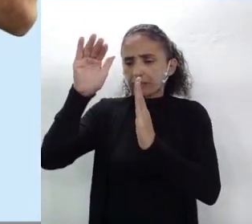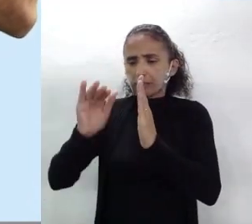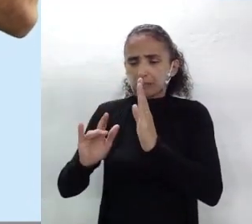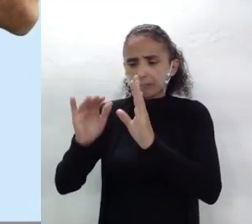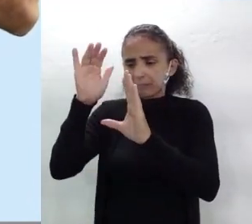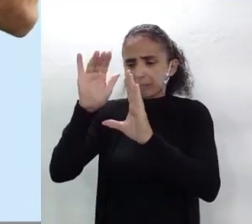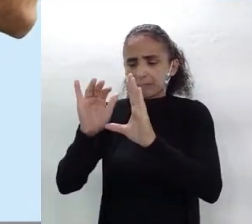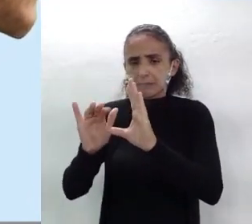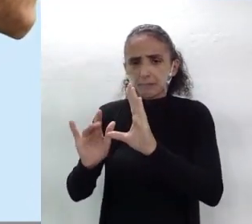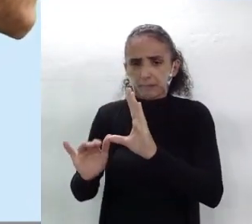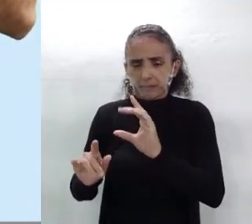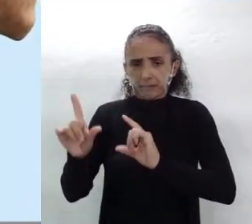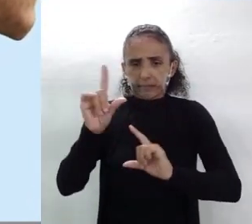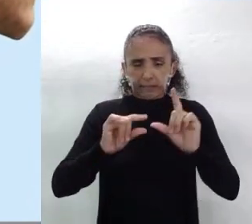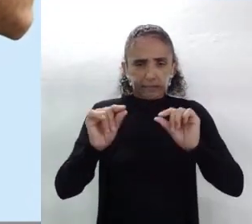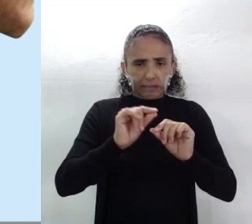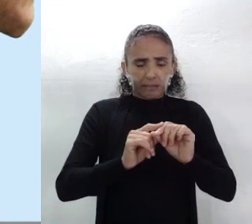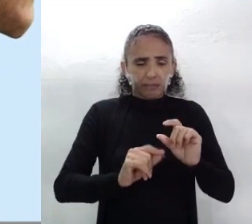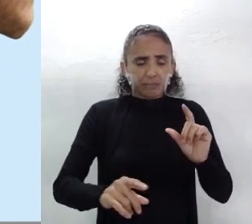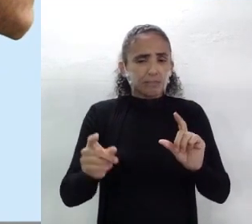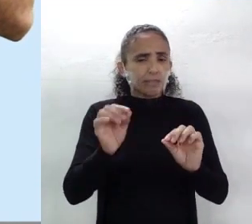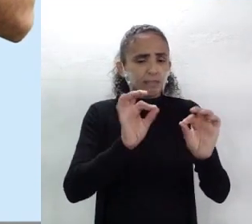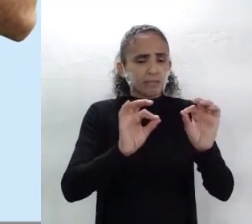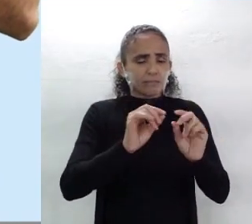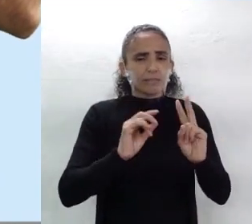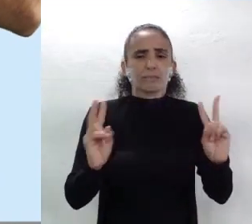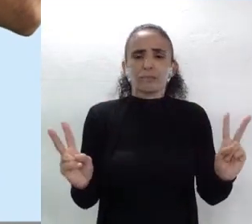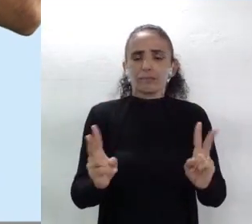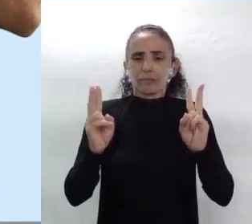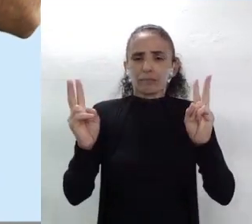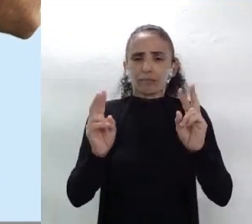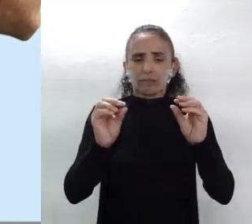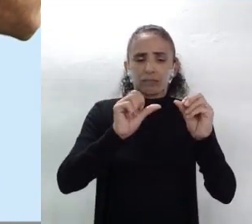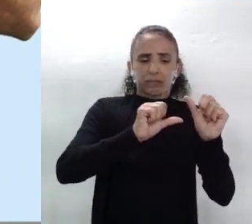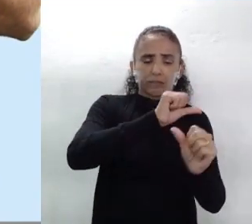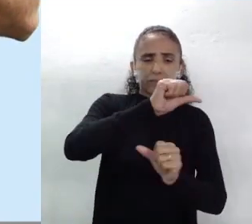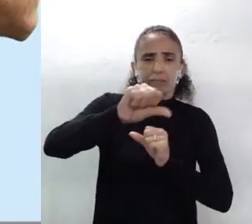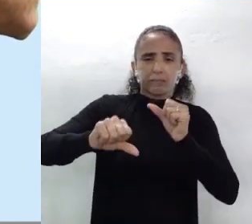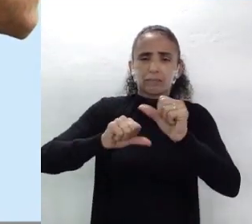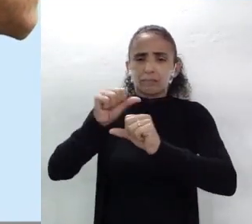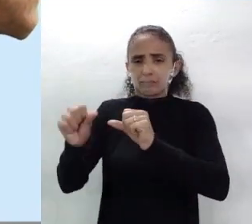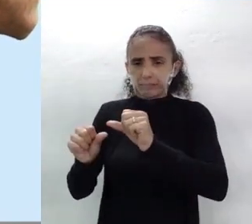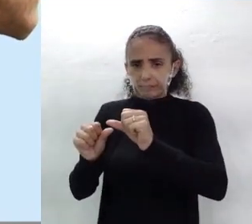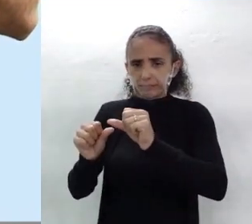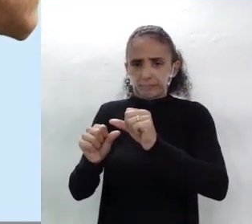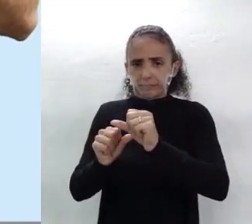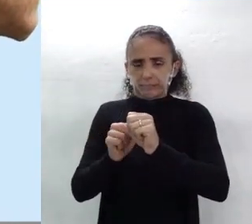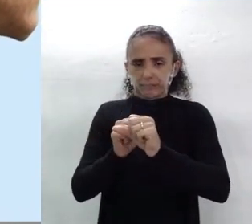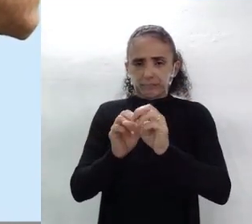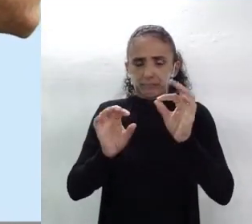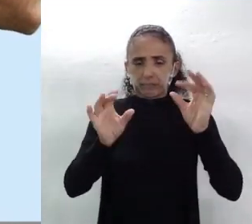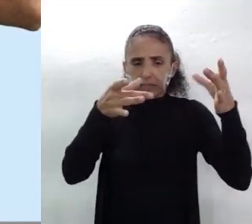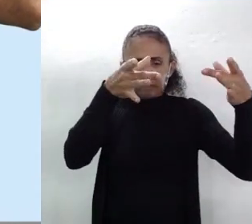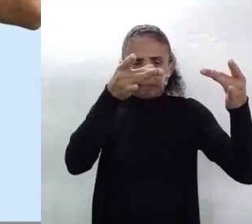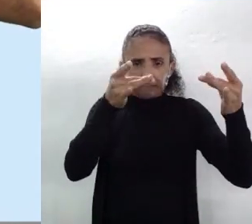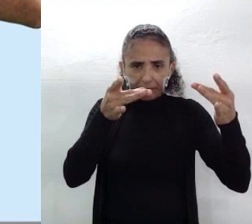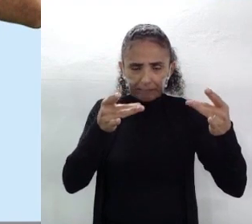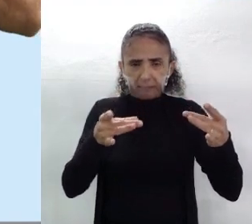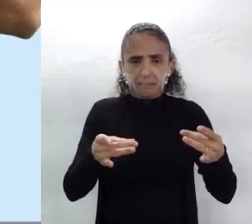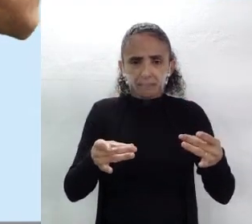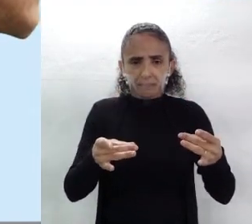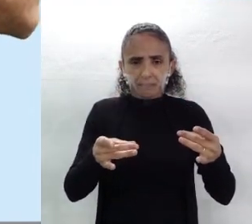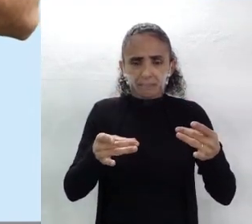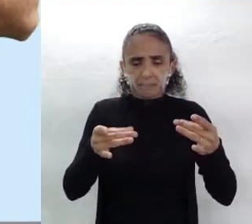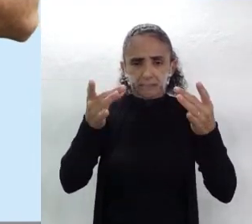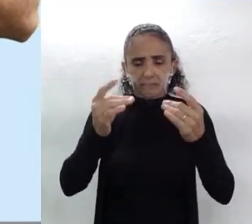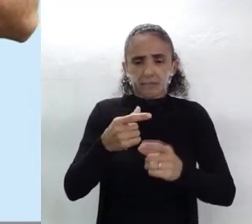você vai, pega o valor da incógnita, que está no lado direito, passa para o lado esquerdo. Pega o valor do número